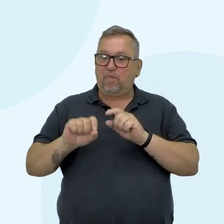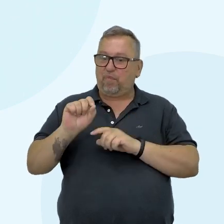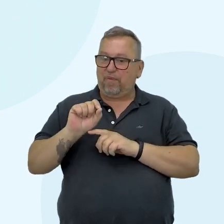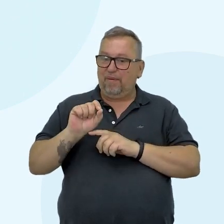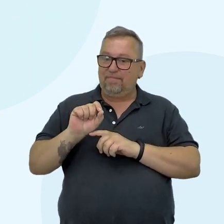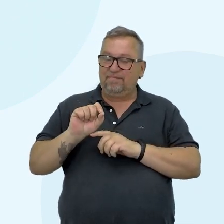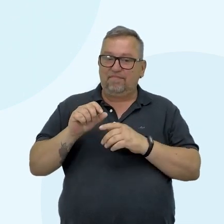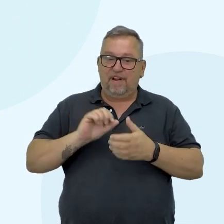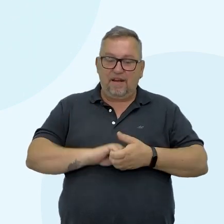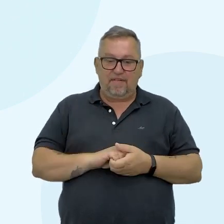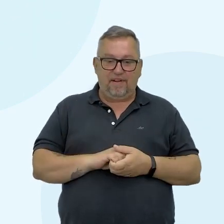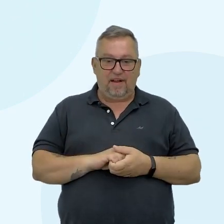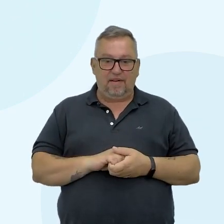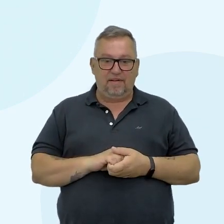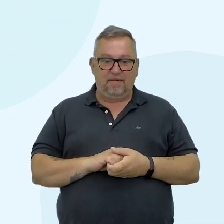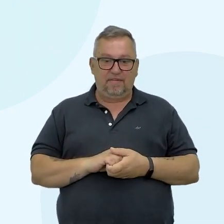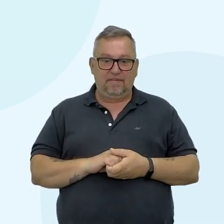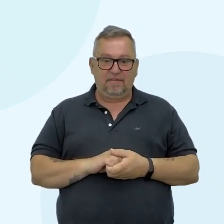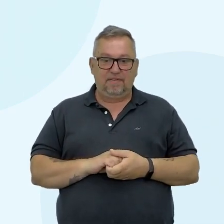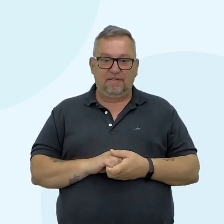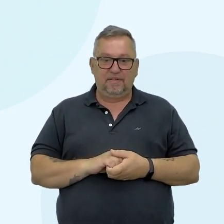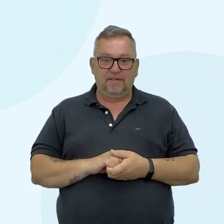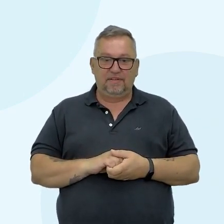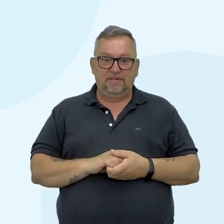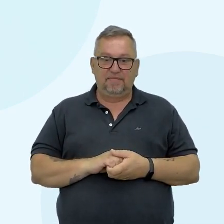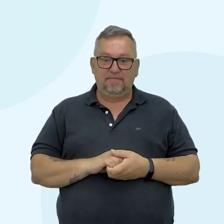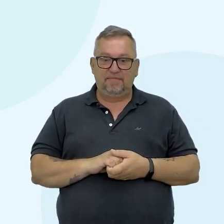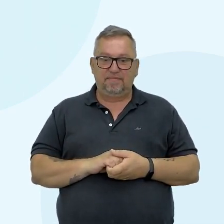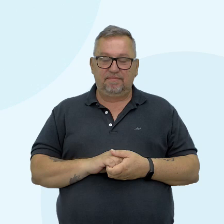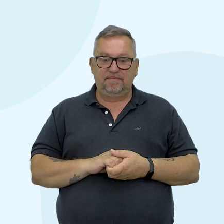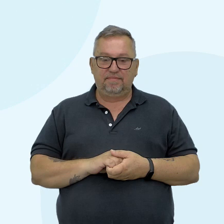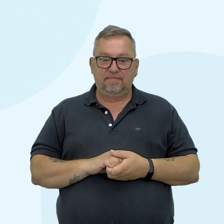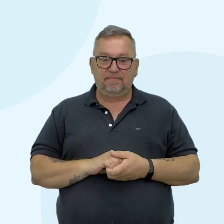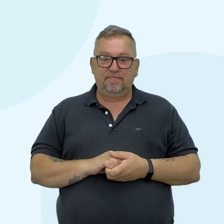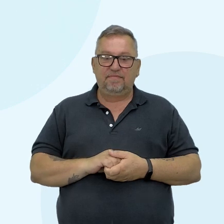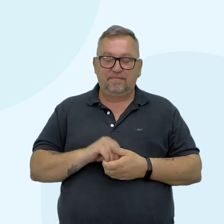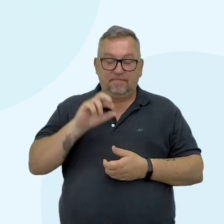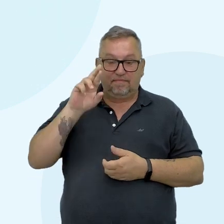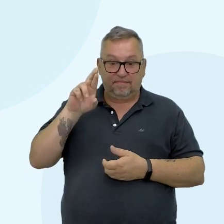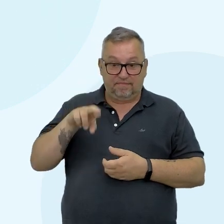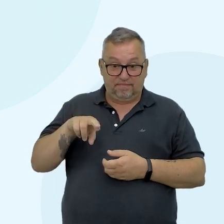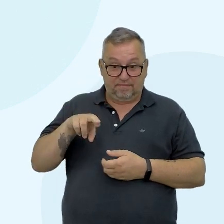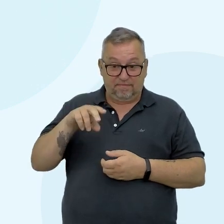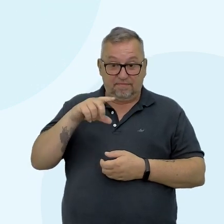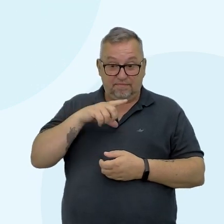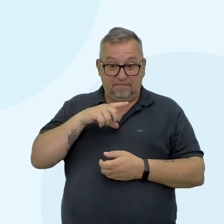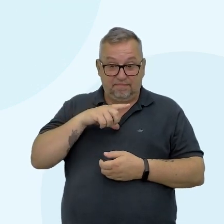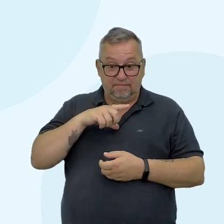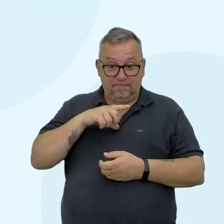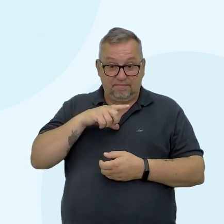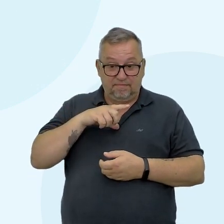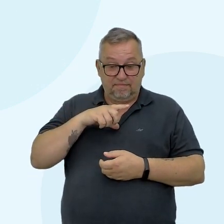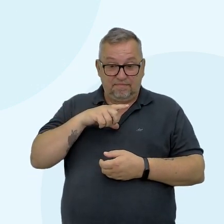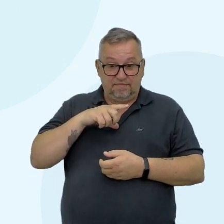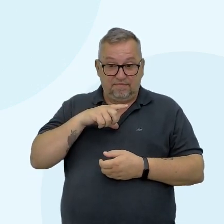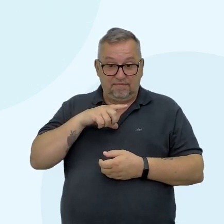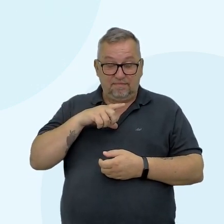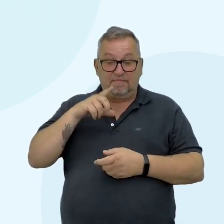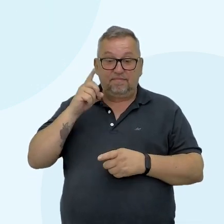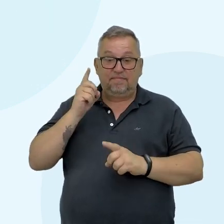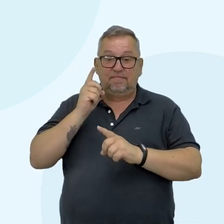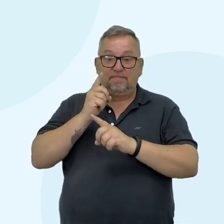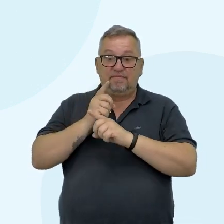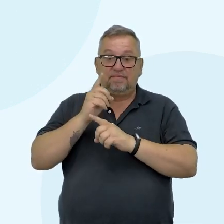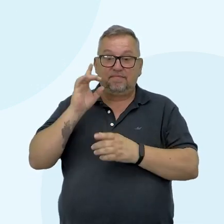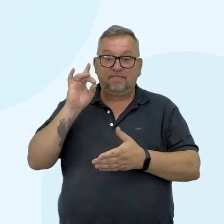é justamente o seguinte: essa razão que nós temos, ela identifica a